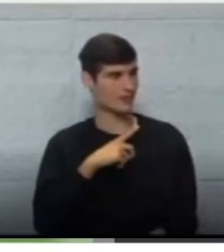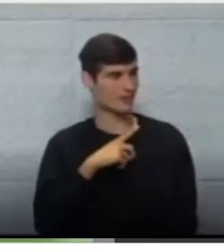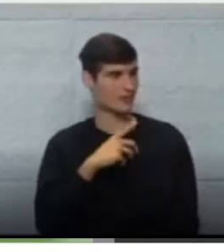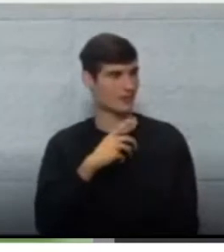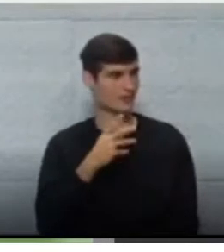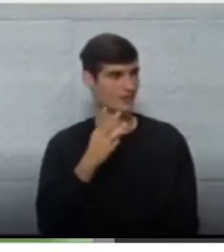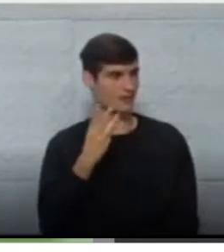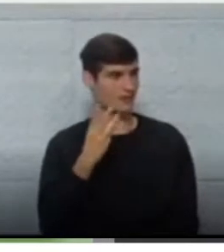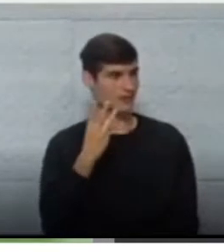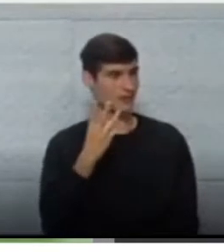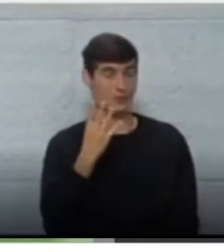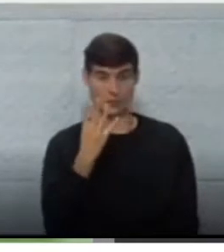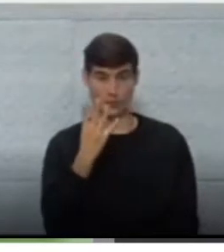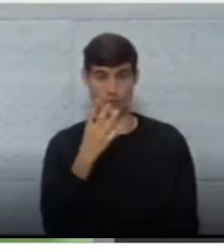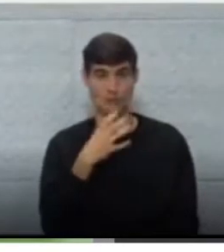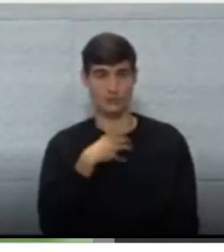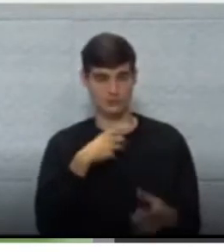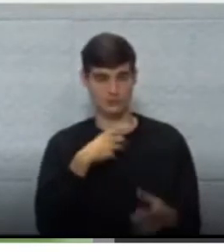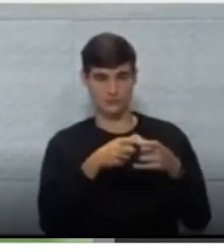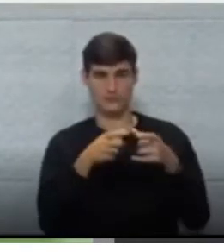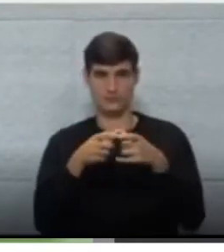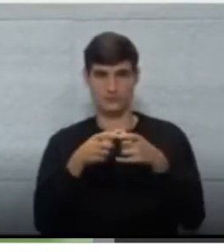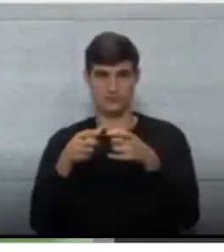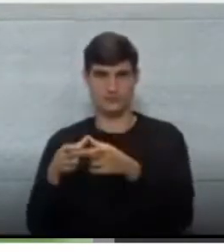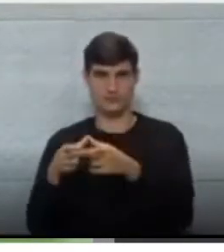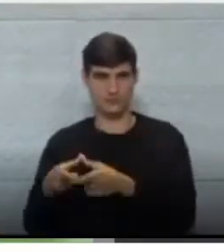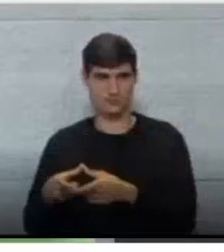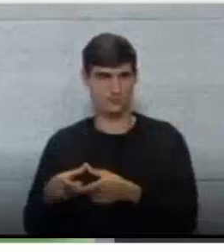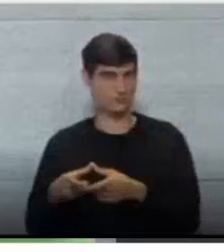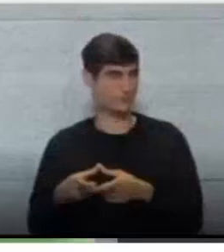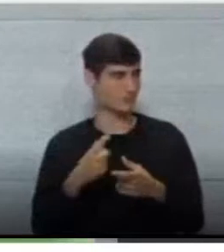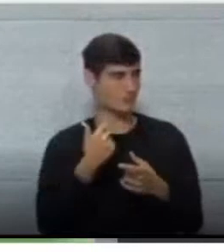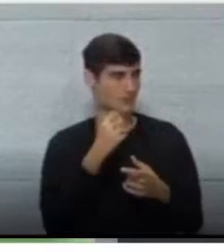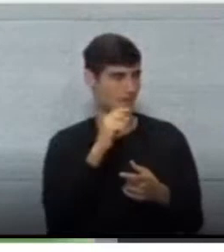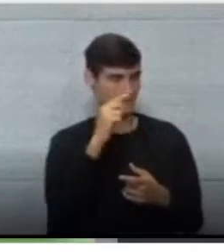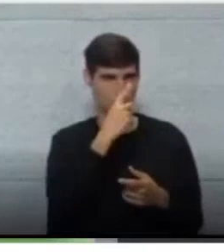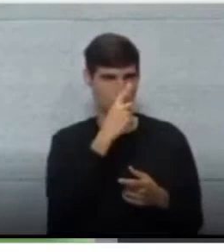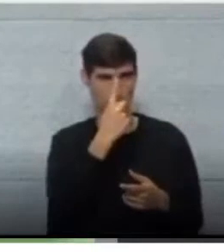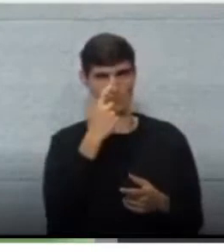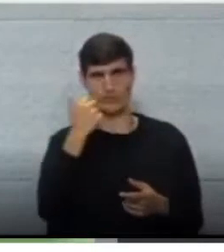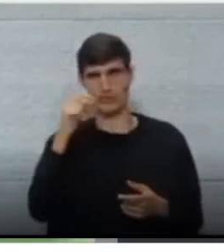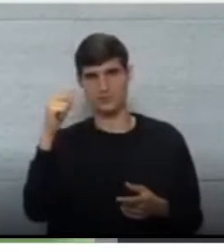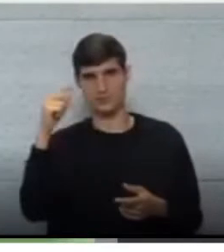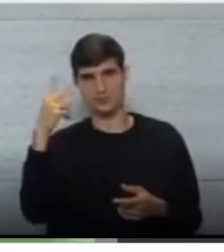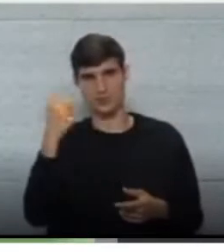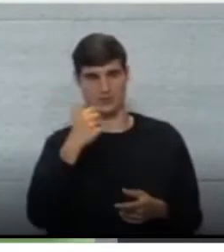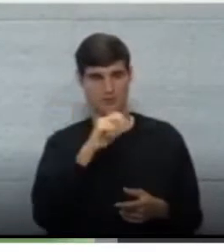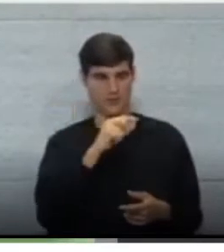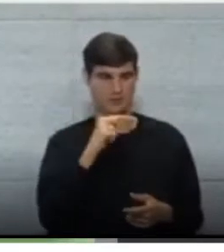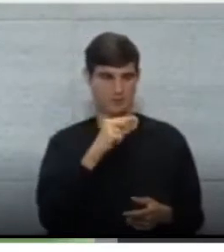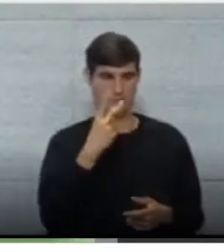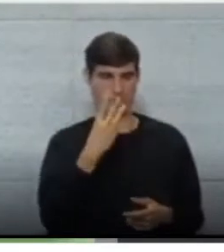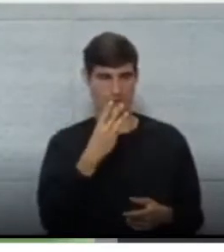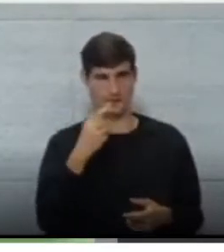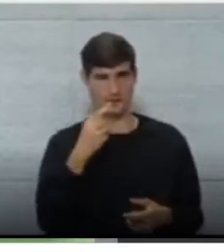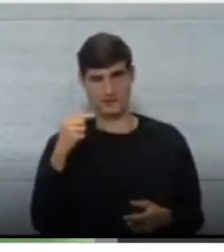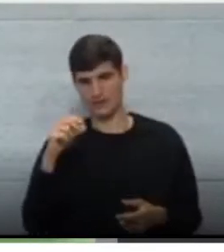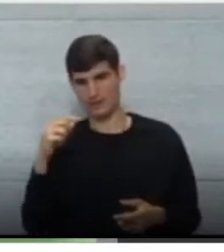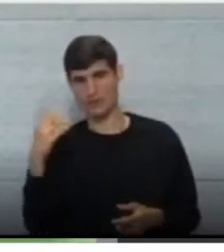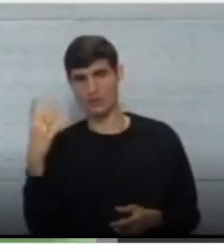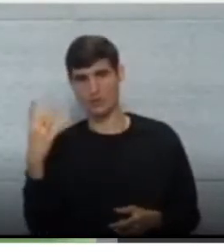tipos as 4 placas que nós fizemos, 10 a menos 1, 10 a menos 2, 10 a